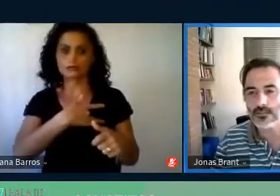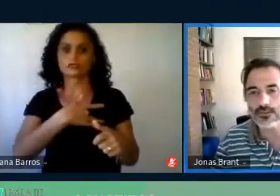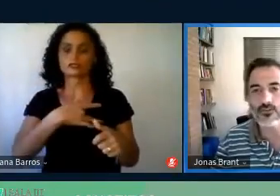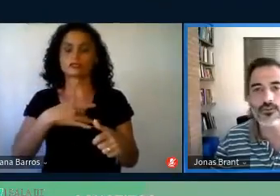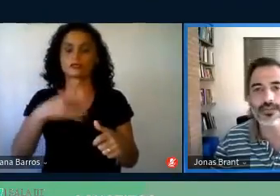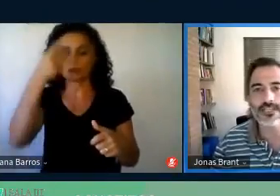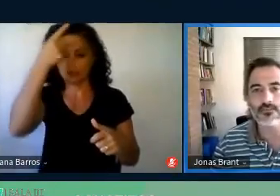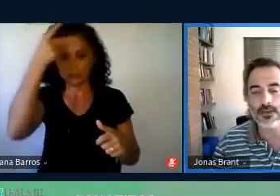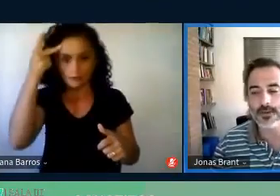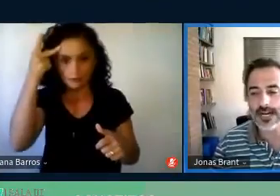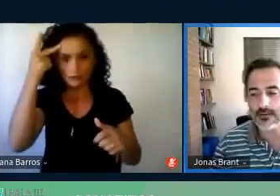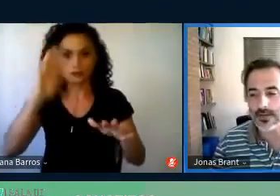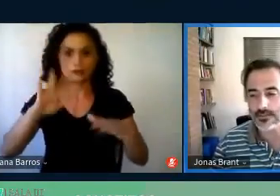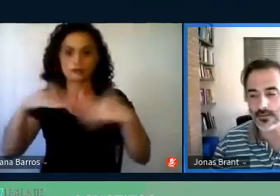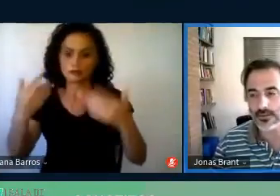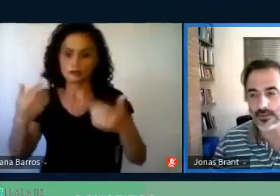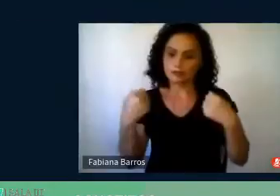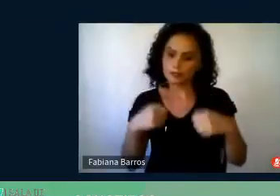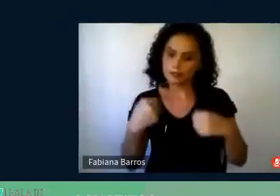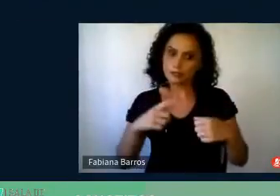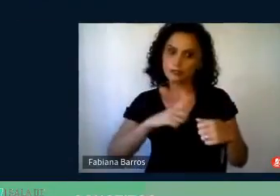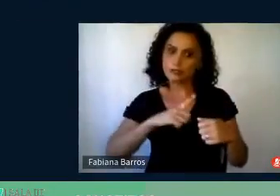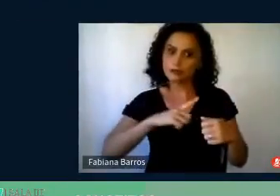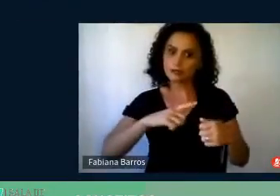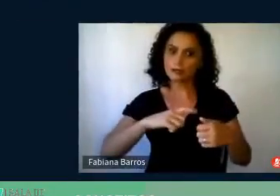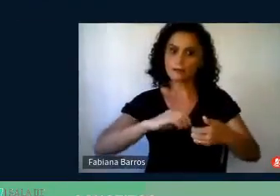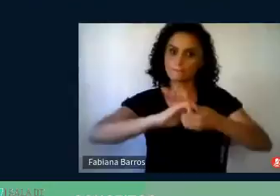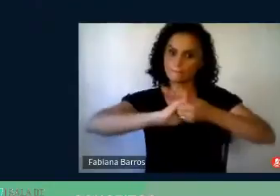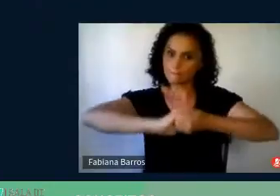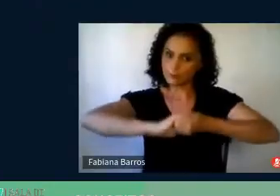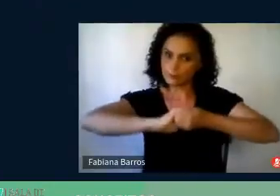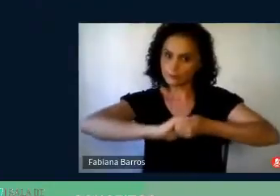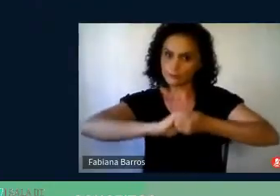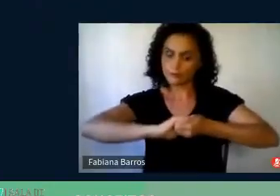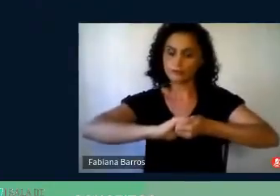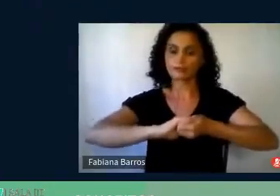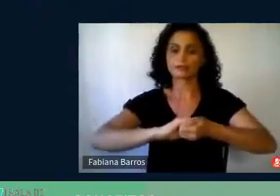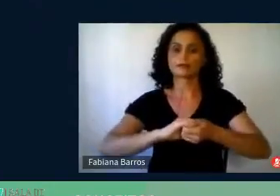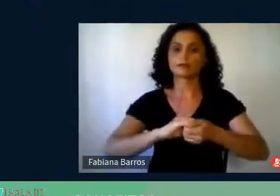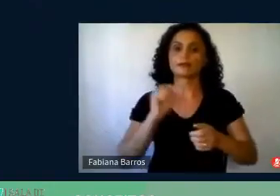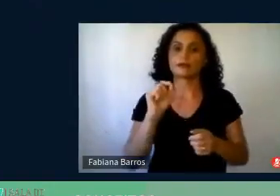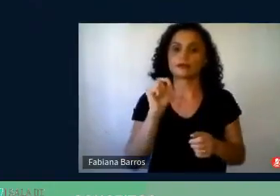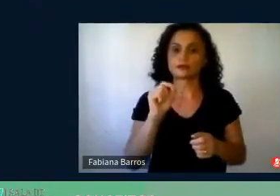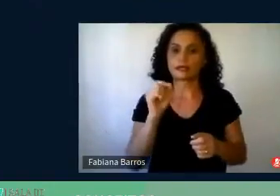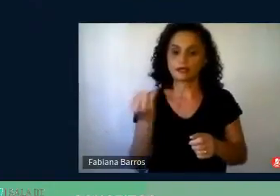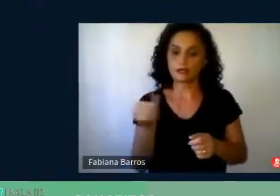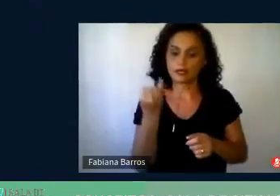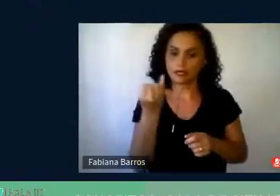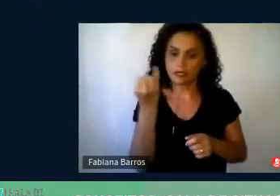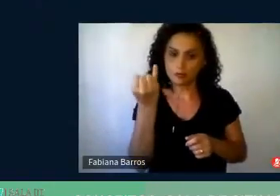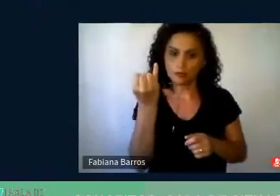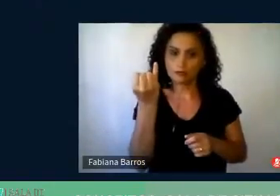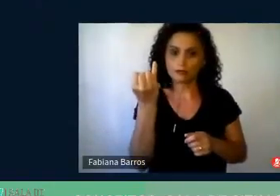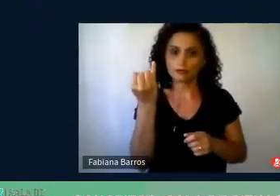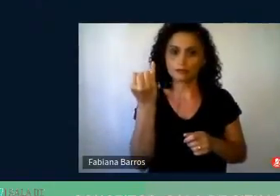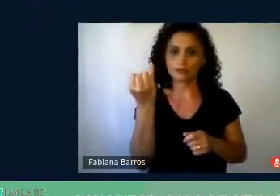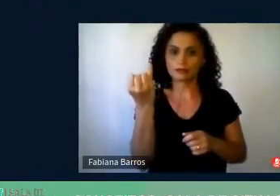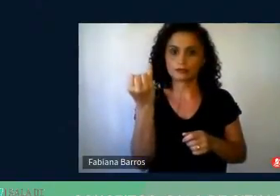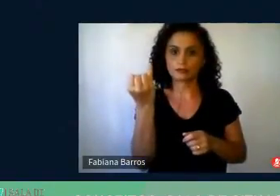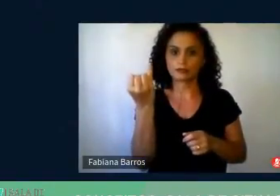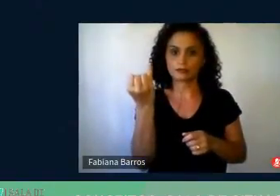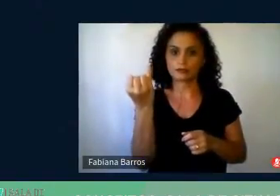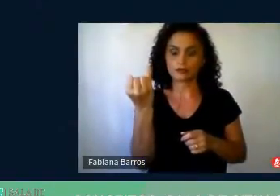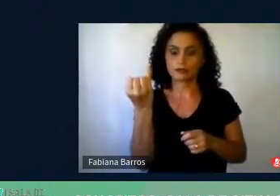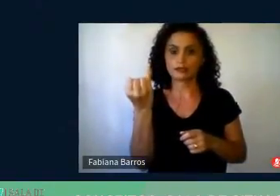para que eles possam começar a se preparar para a resposta. Esse é um fato importante porque nos permitiu nos